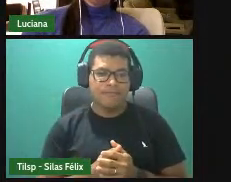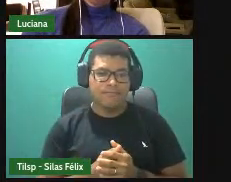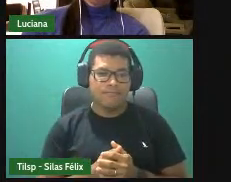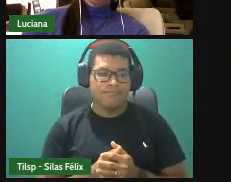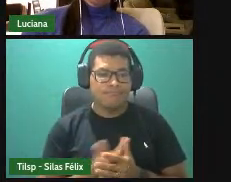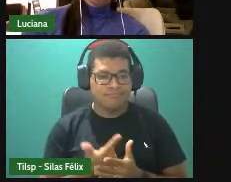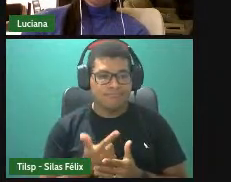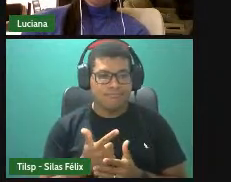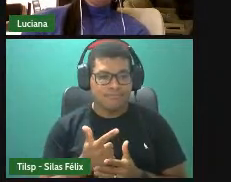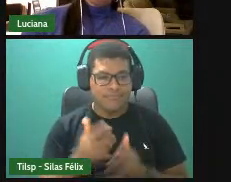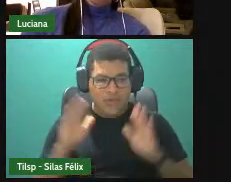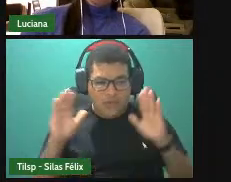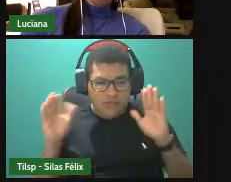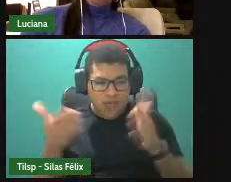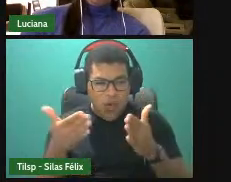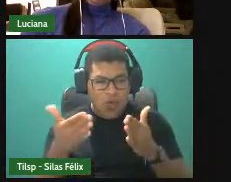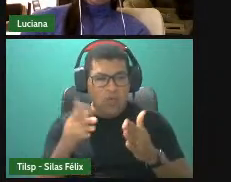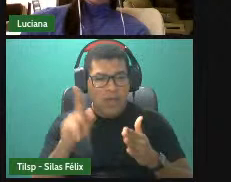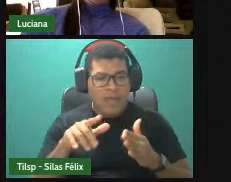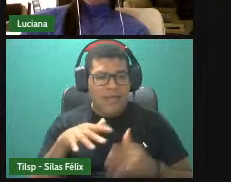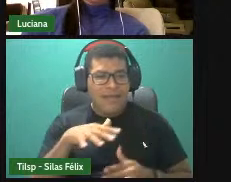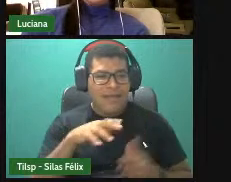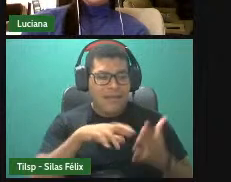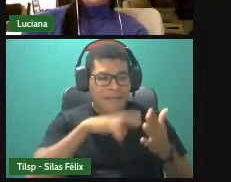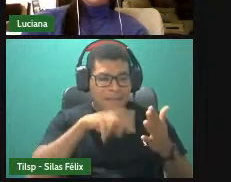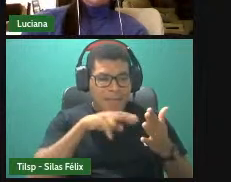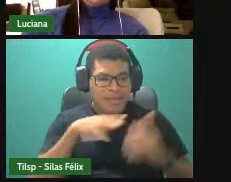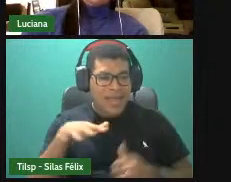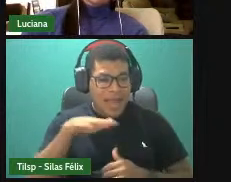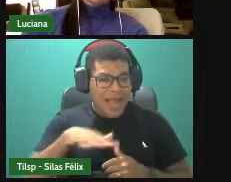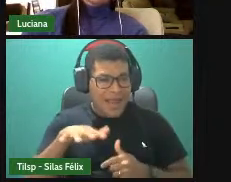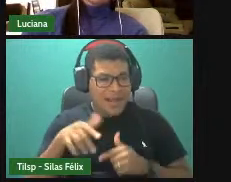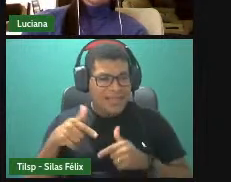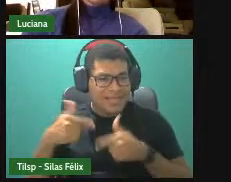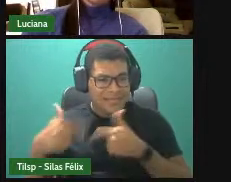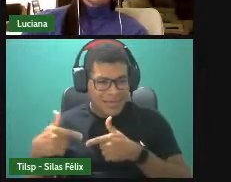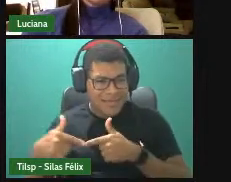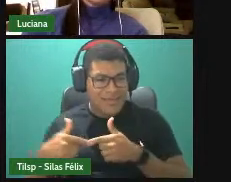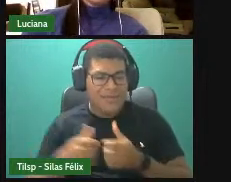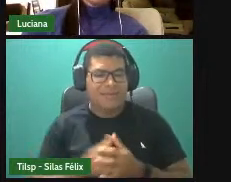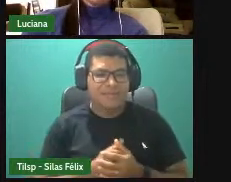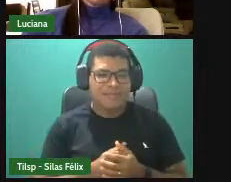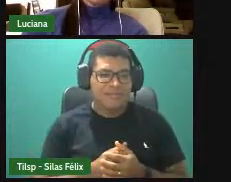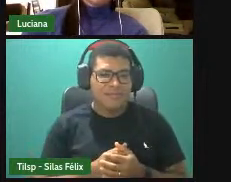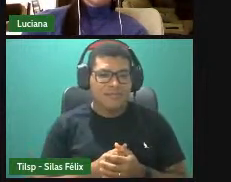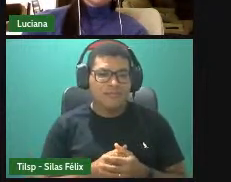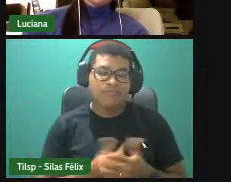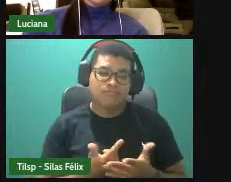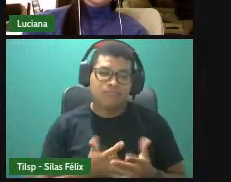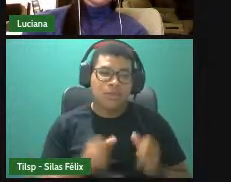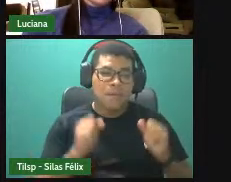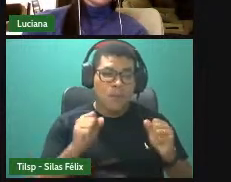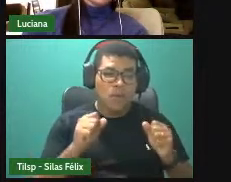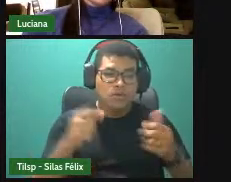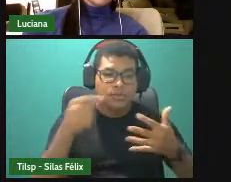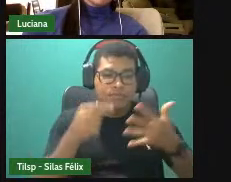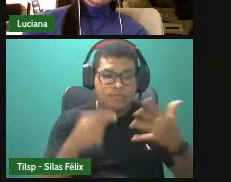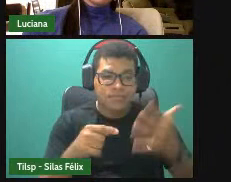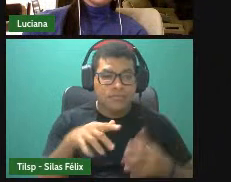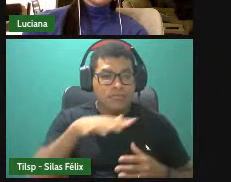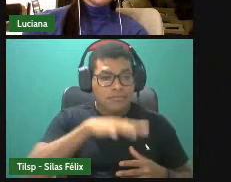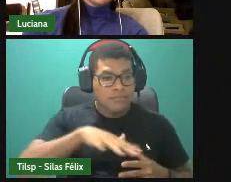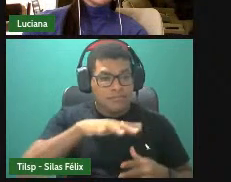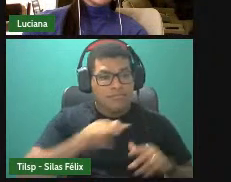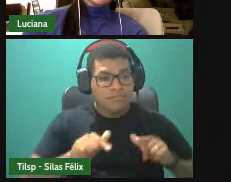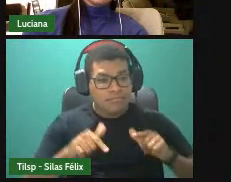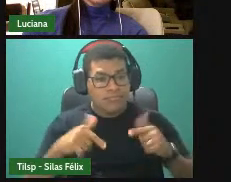Falando especificamente da perícia na área trabalhista, tá? A gente pode pontuar como áreas de atuação,